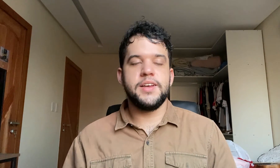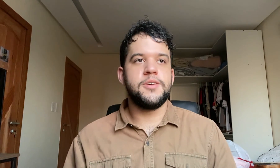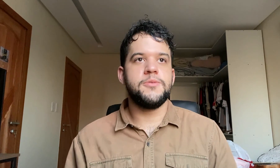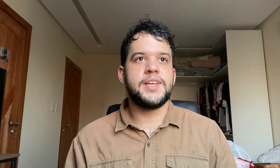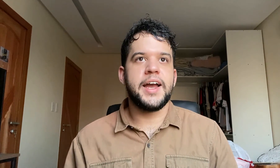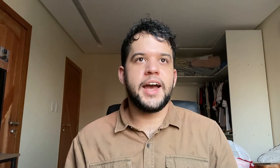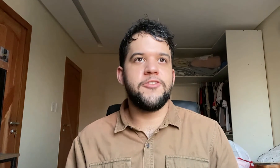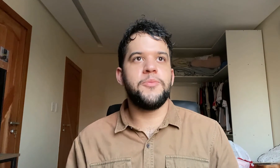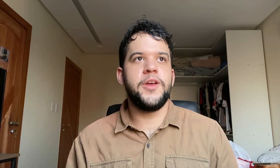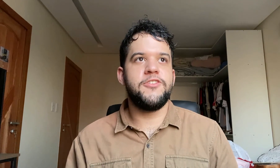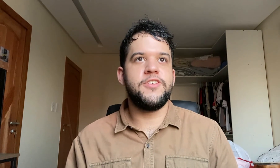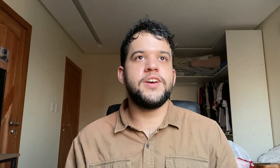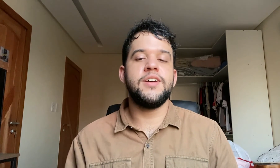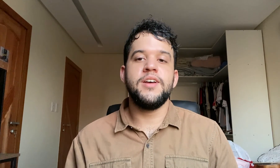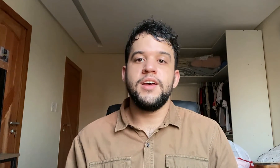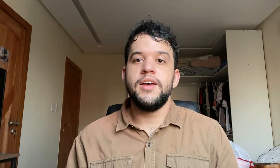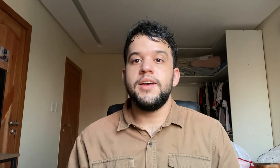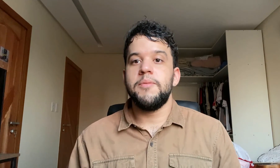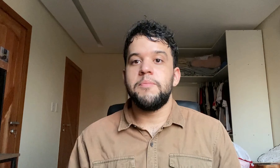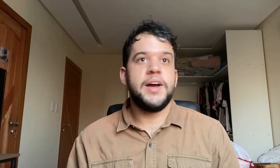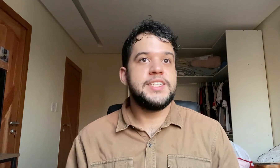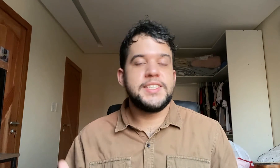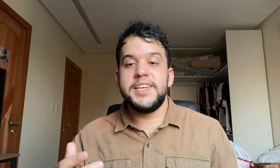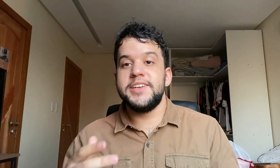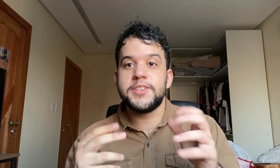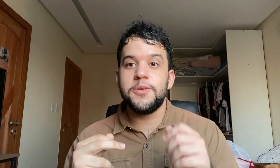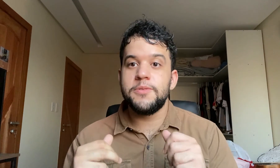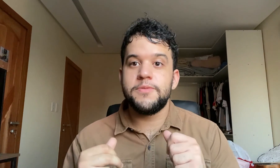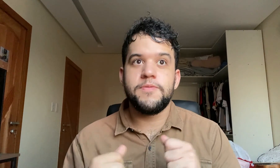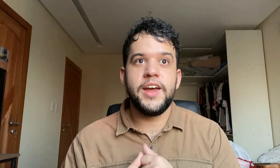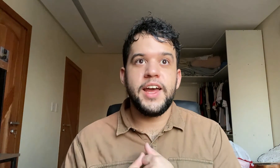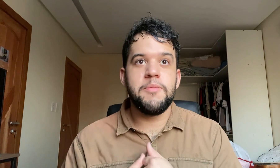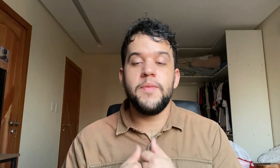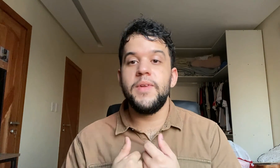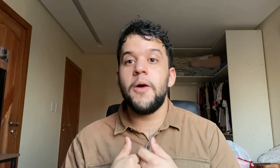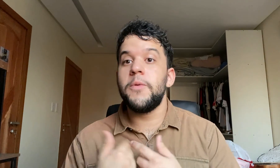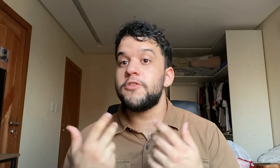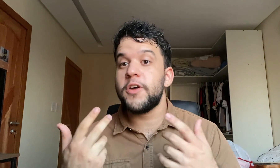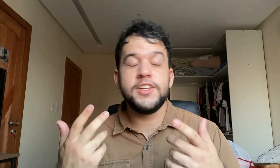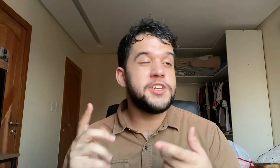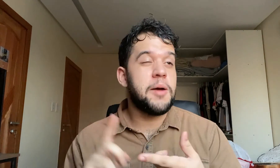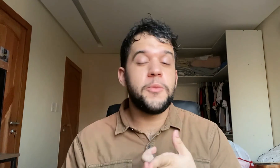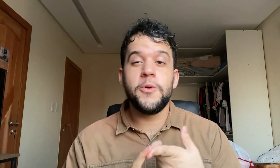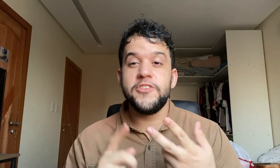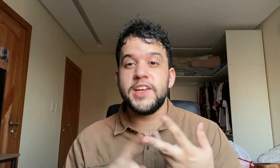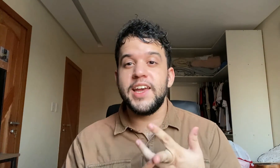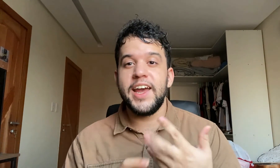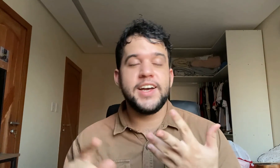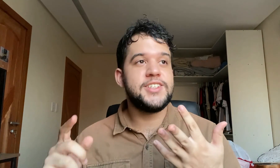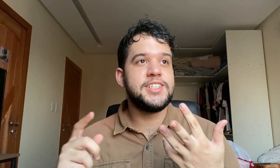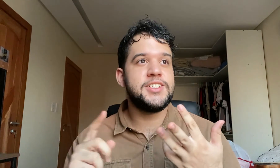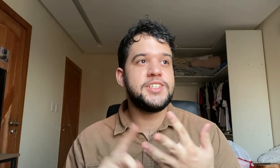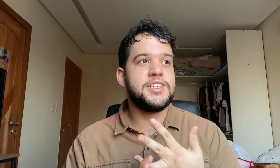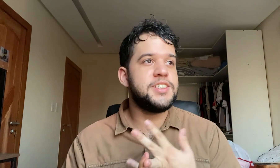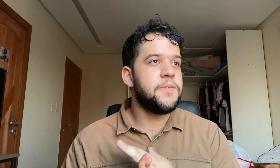família, né? Os Arcádio Buendia. Mas, assim, é uma história de amor, de